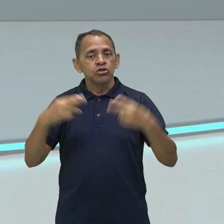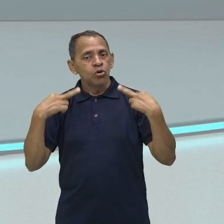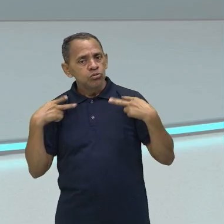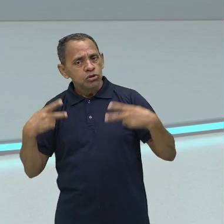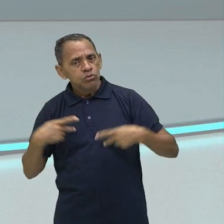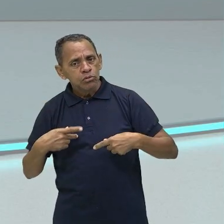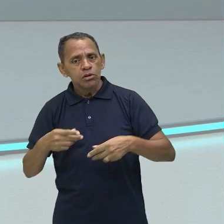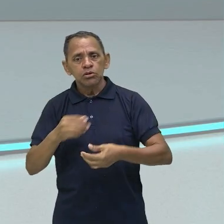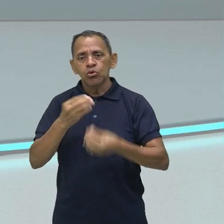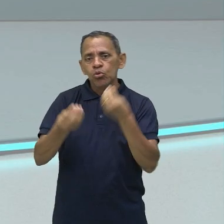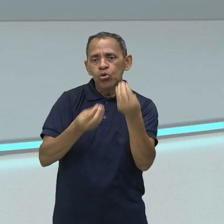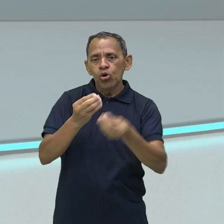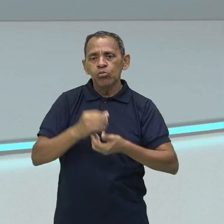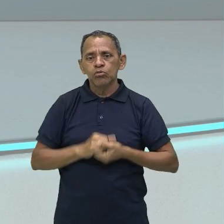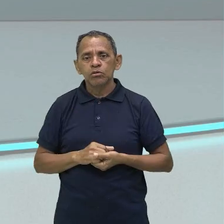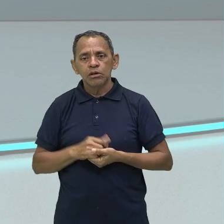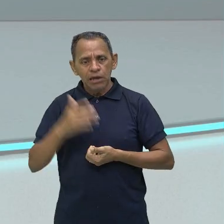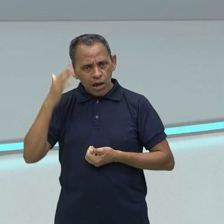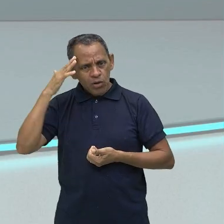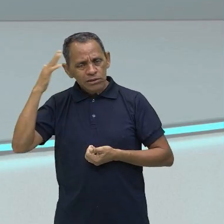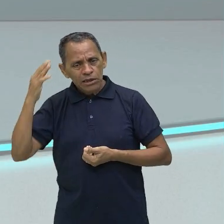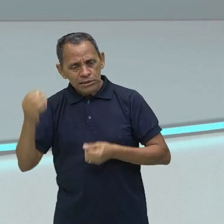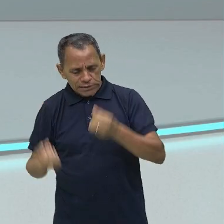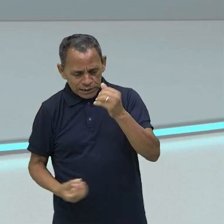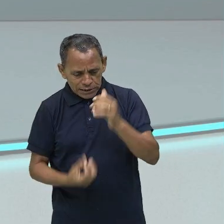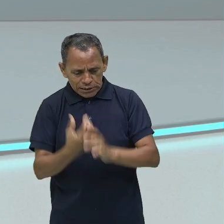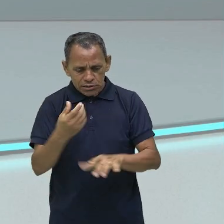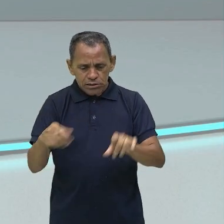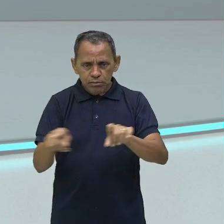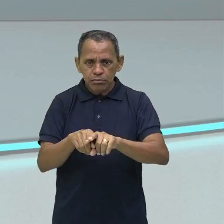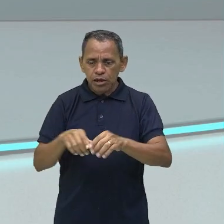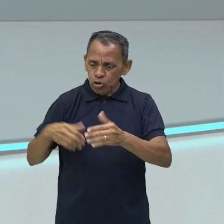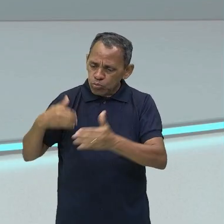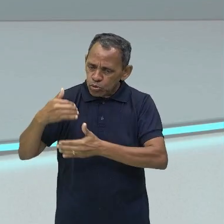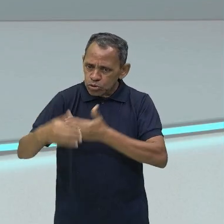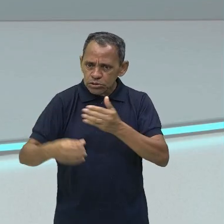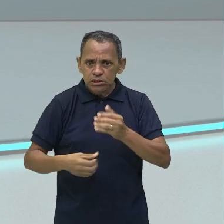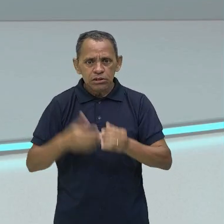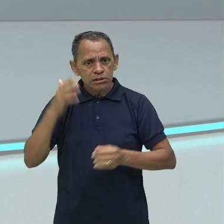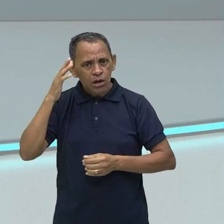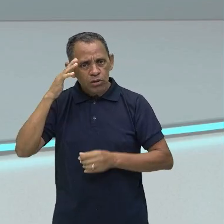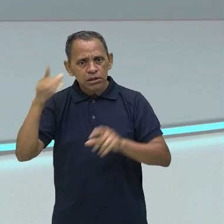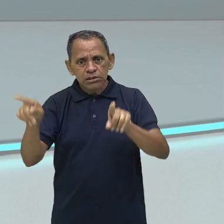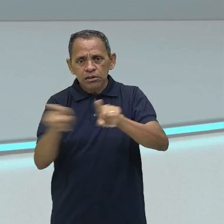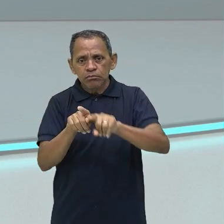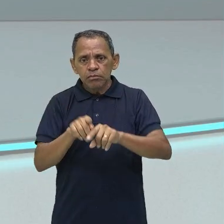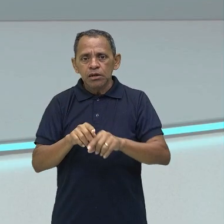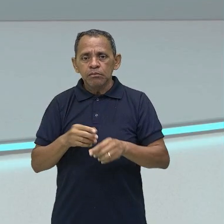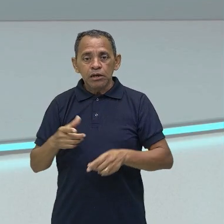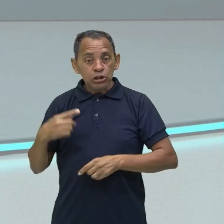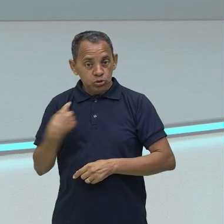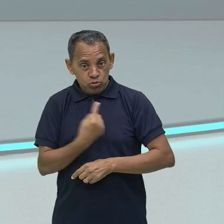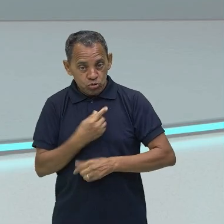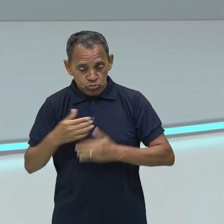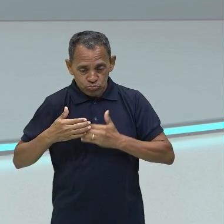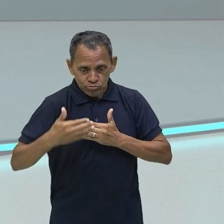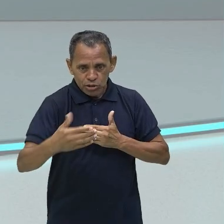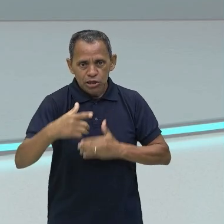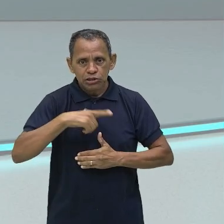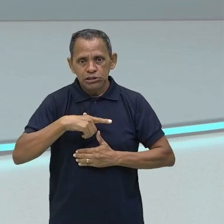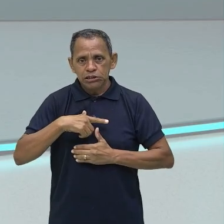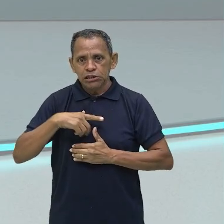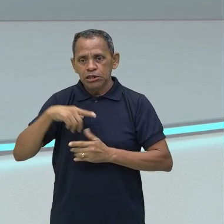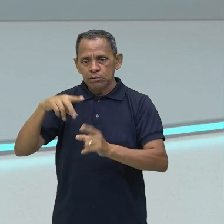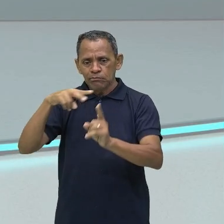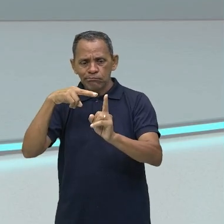que ocorre na criação e é um processo que ocorre também para a gente começar a trazer novas